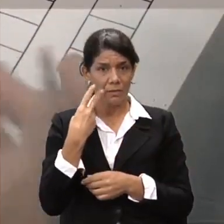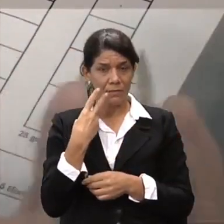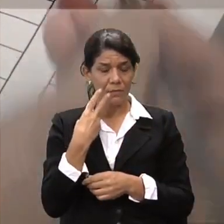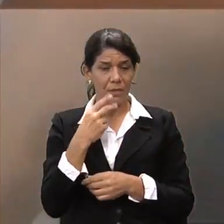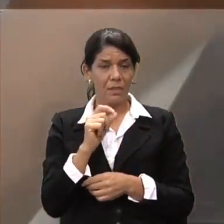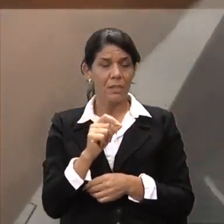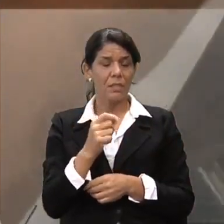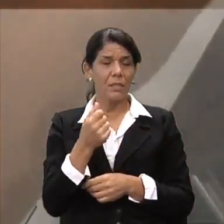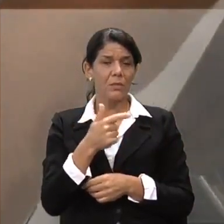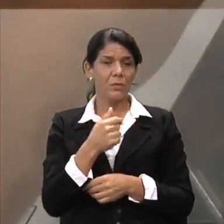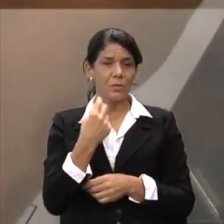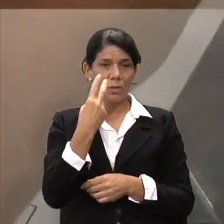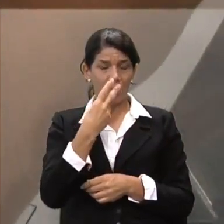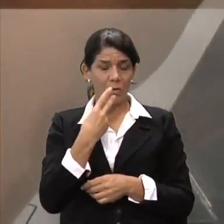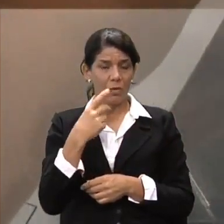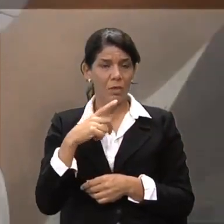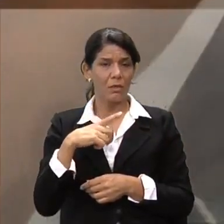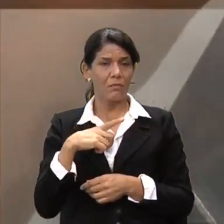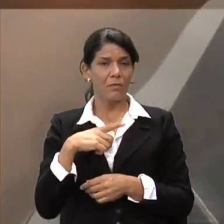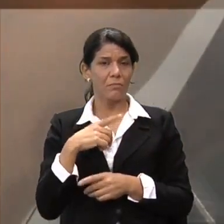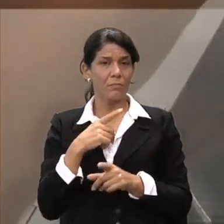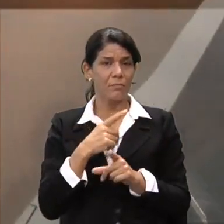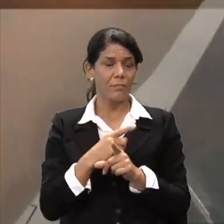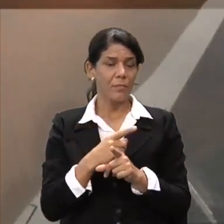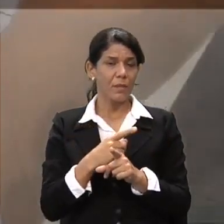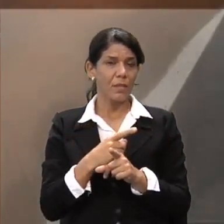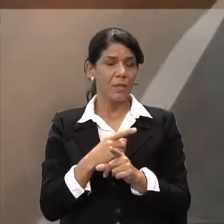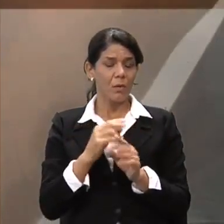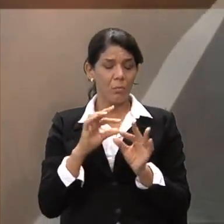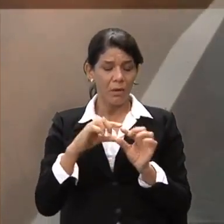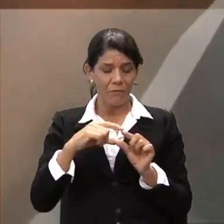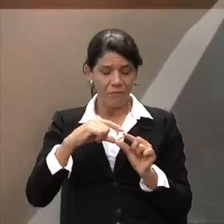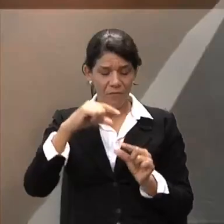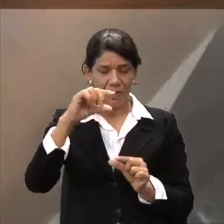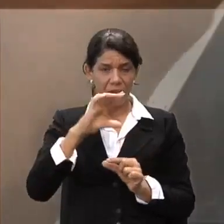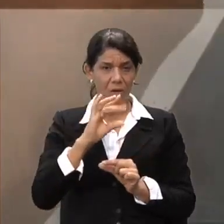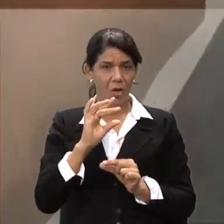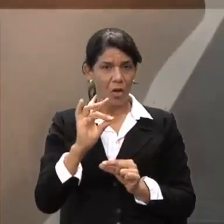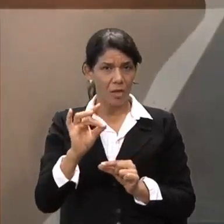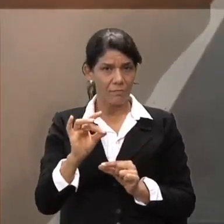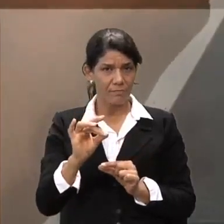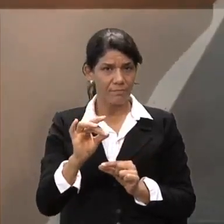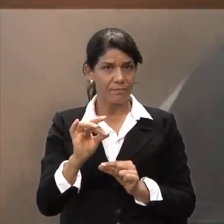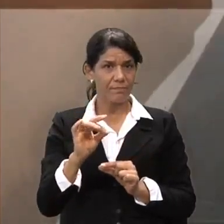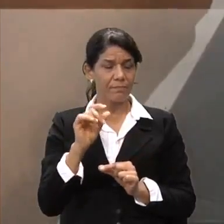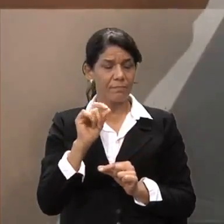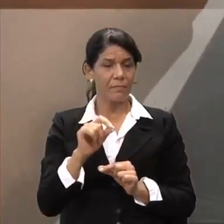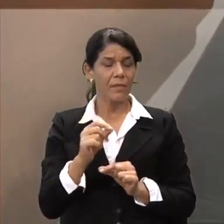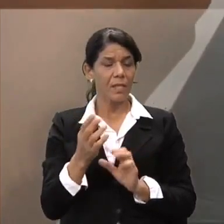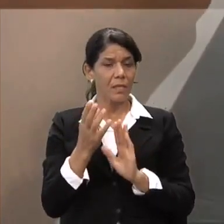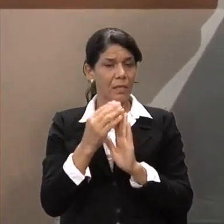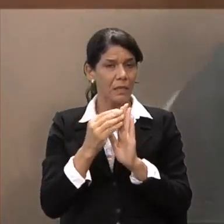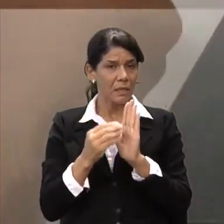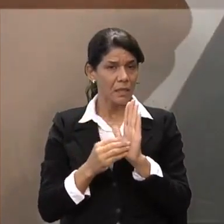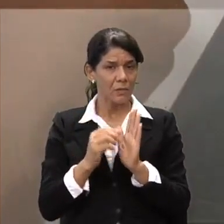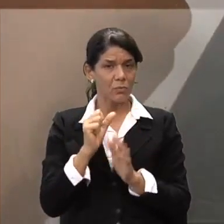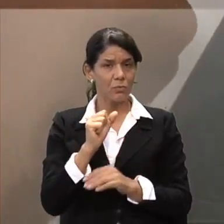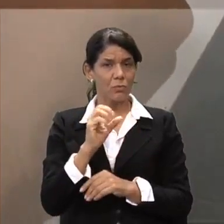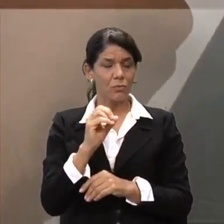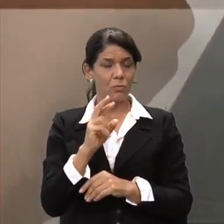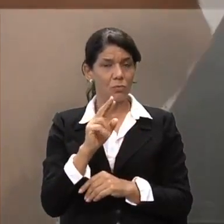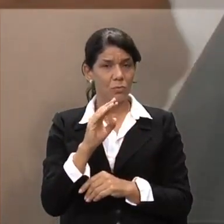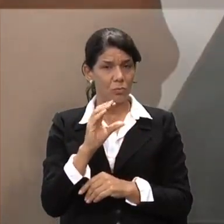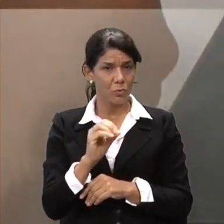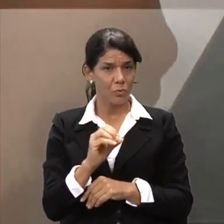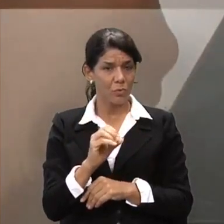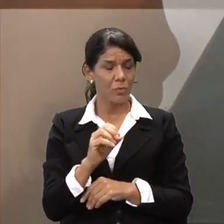nesse caso, 12 horas, nós vamos identificar com uma fita adesiva para colocar no soro